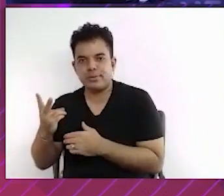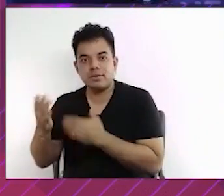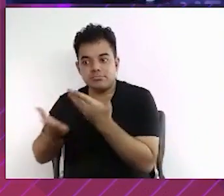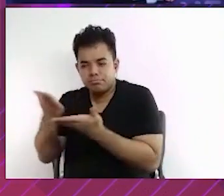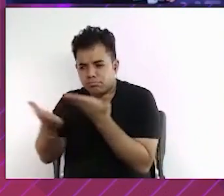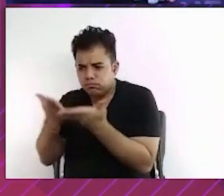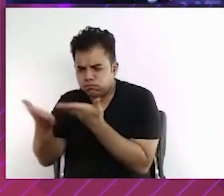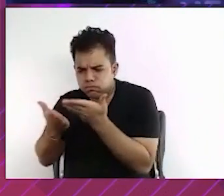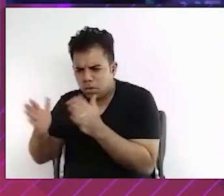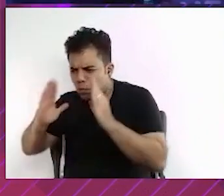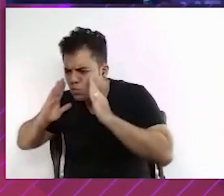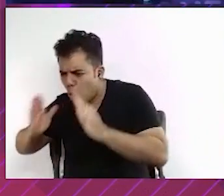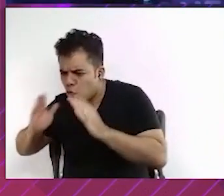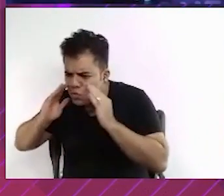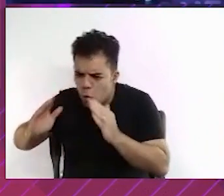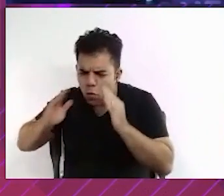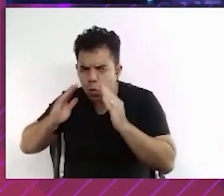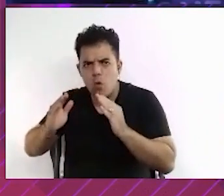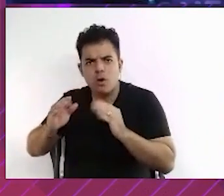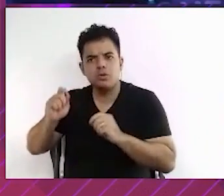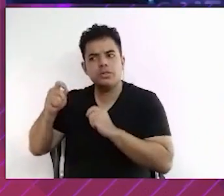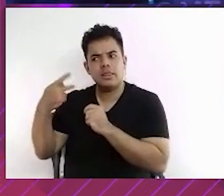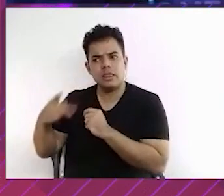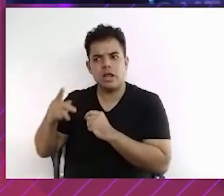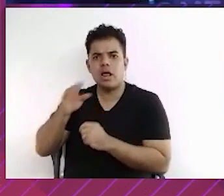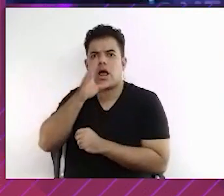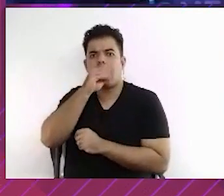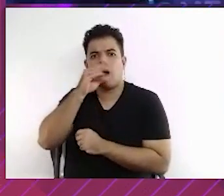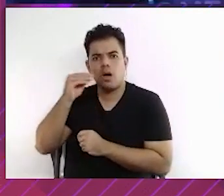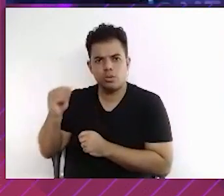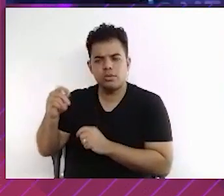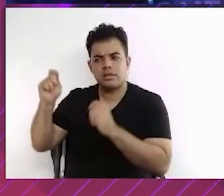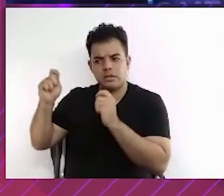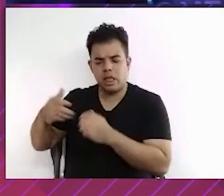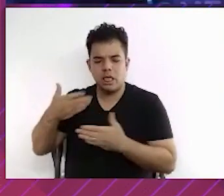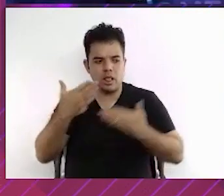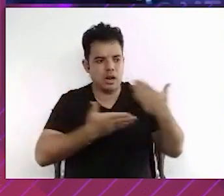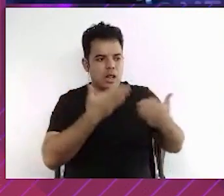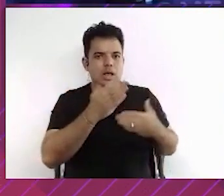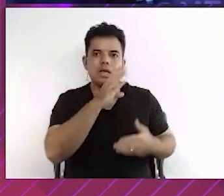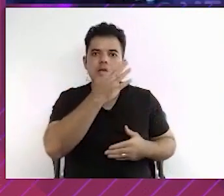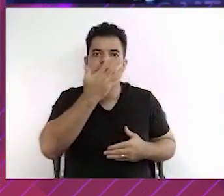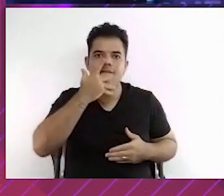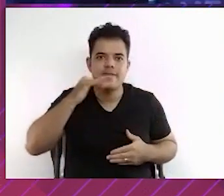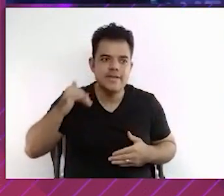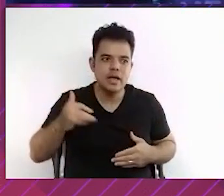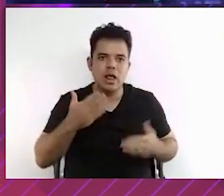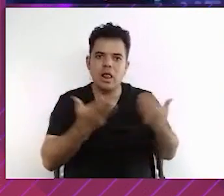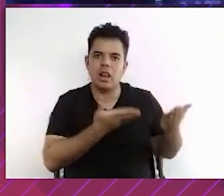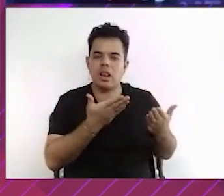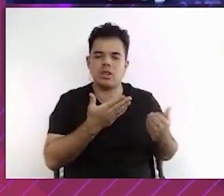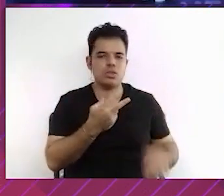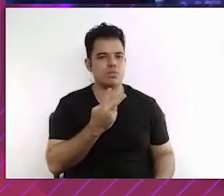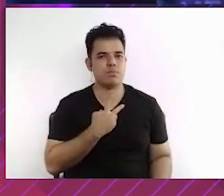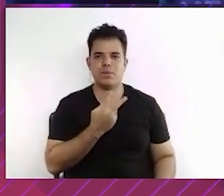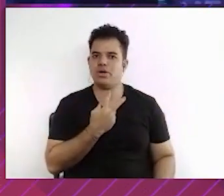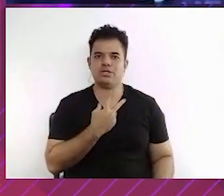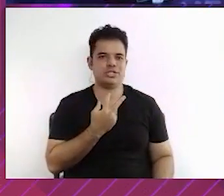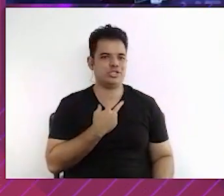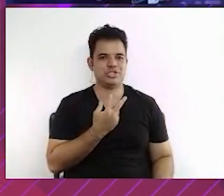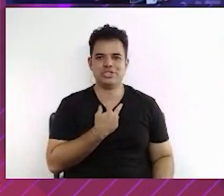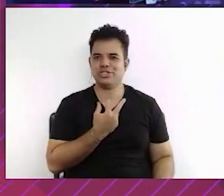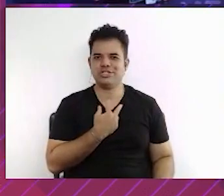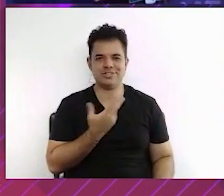intensiva adulta não pode necessariamente trabalhar em terapia intensiva pediátrica. Às vezes a pessoa pode ser